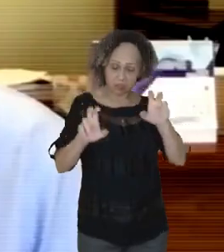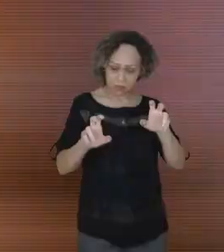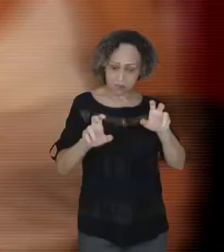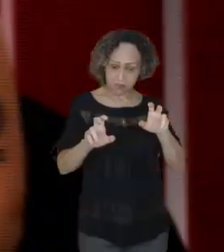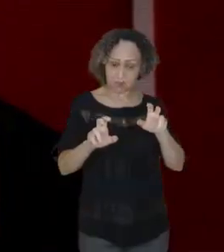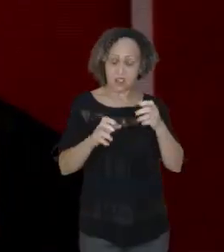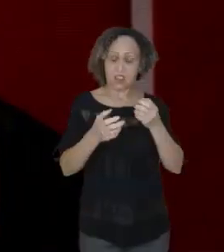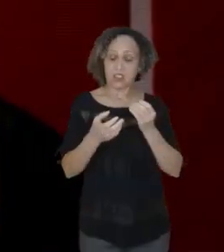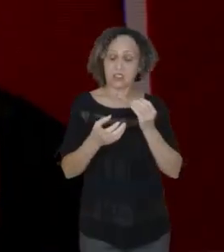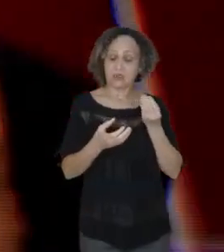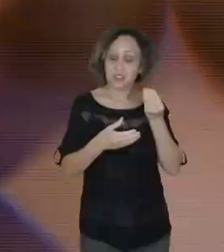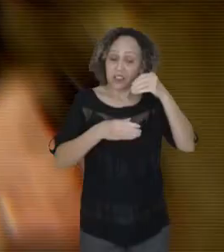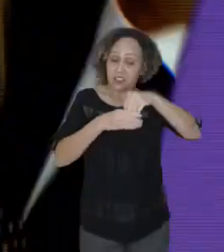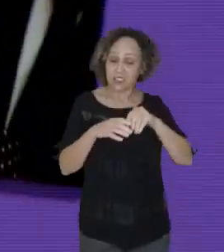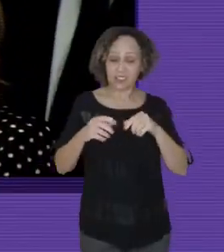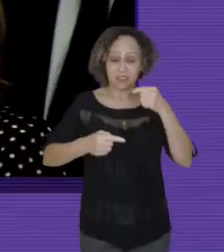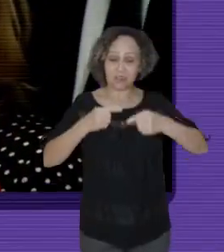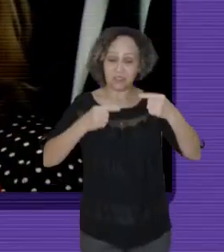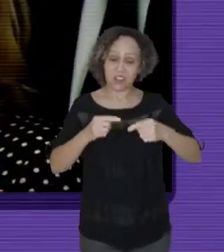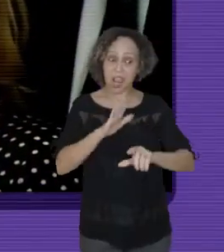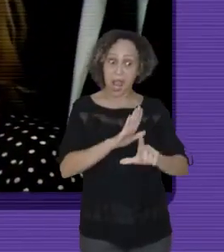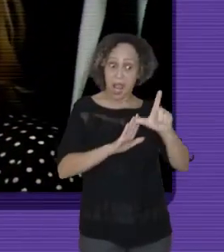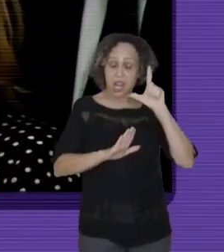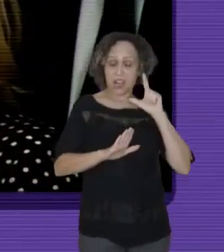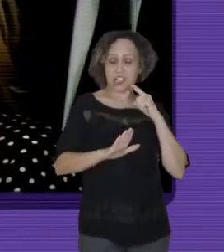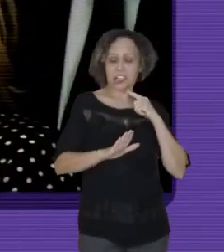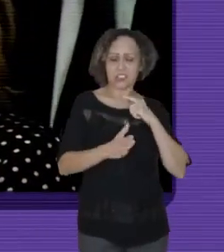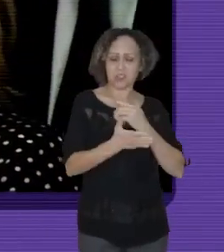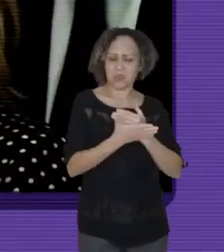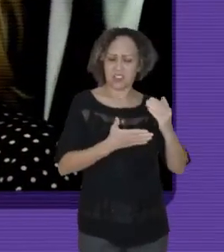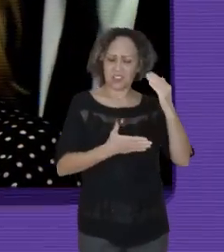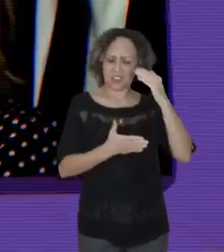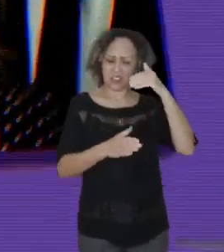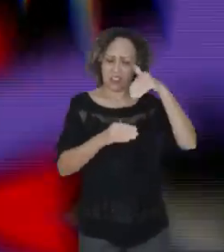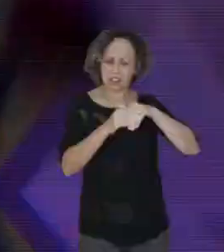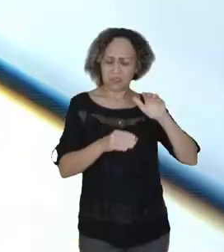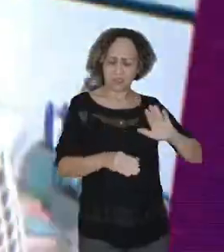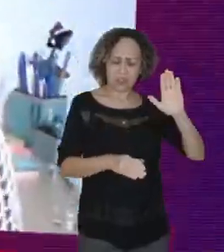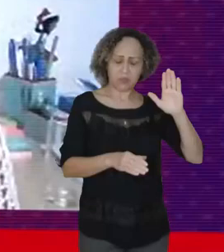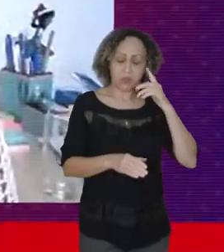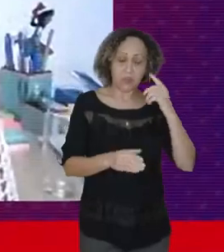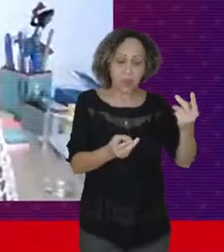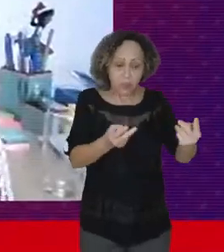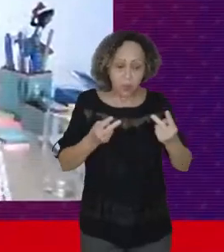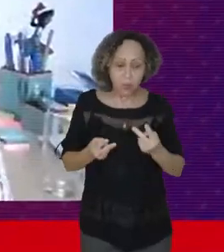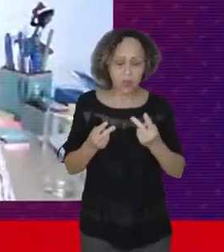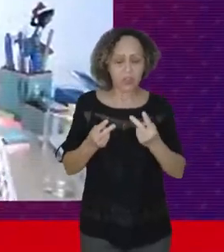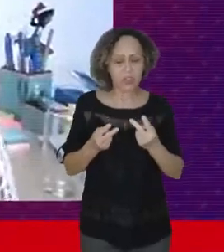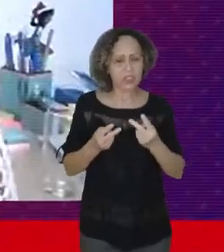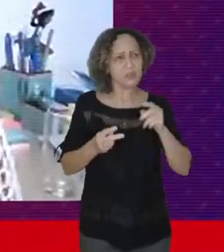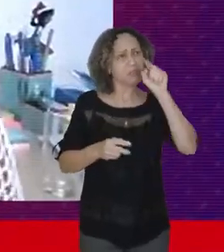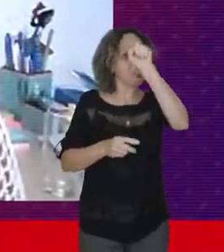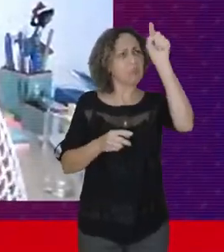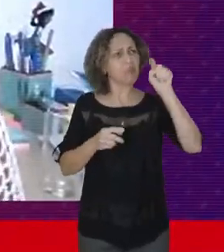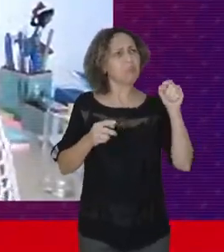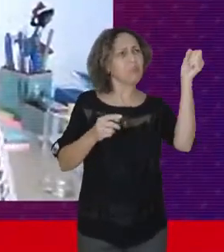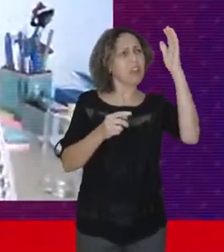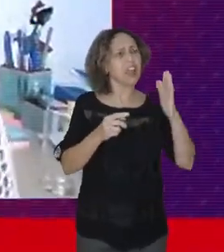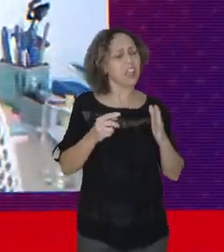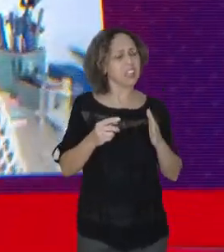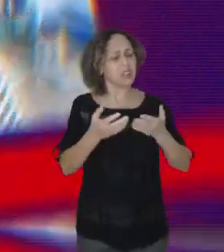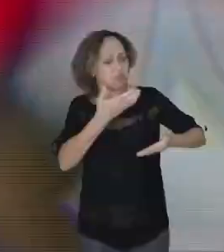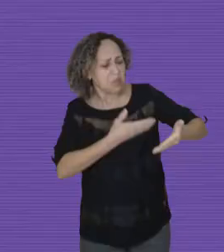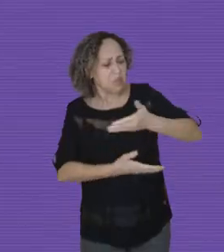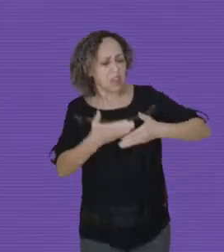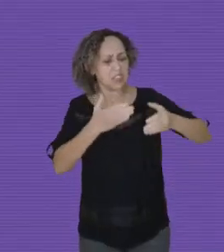começa muito antes de se pensar em uma candidatura, convidamos companheiras de todos os cantos do país para compartilhar suas histórias e trajetórias com a